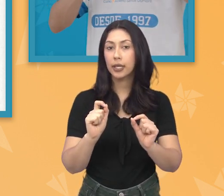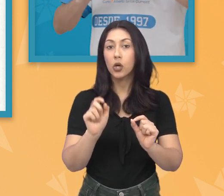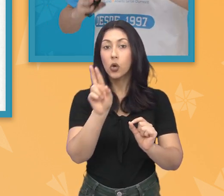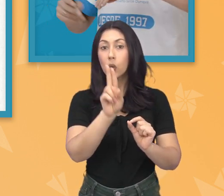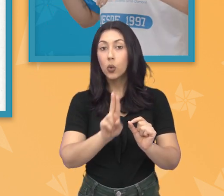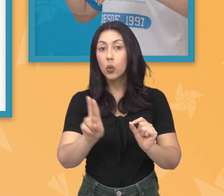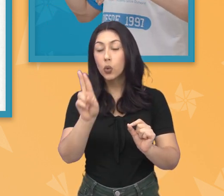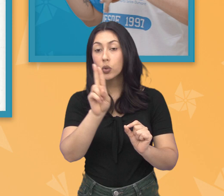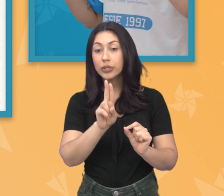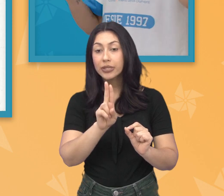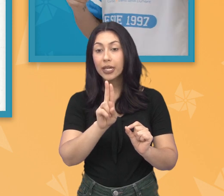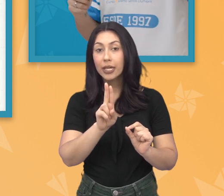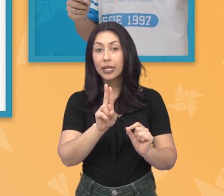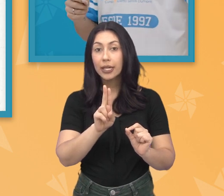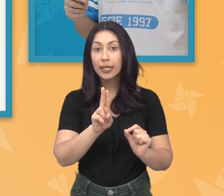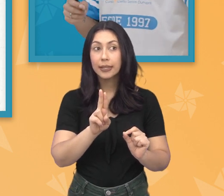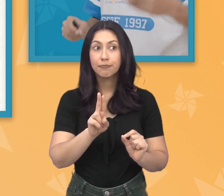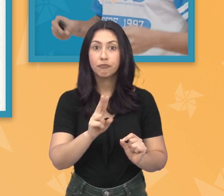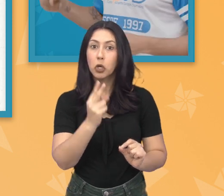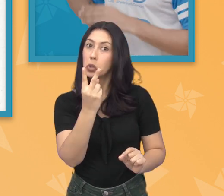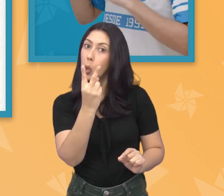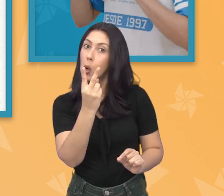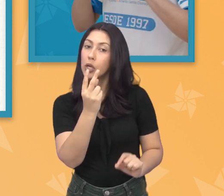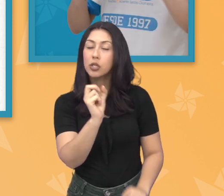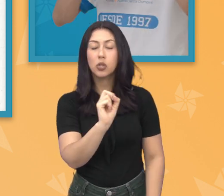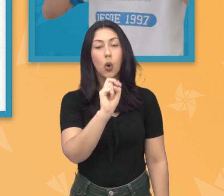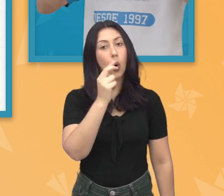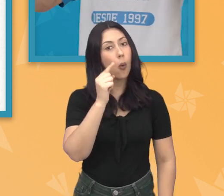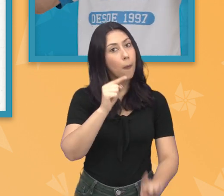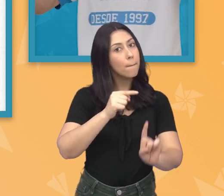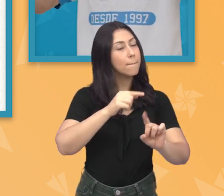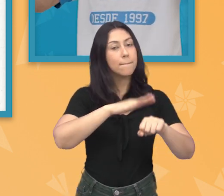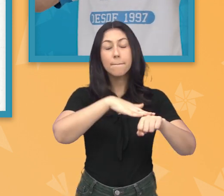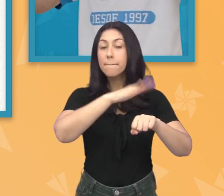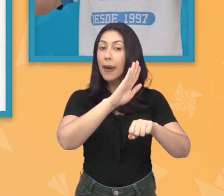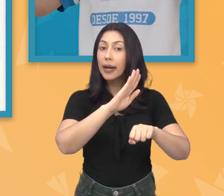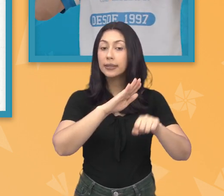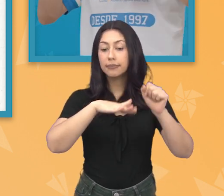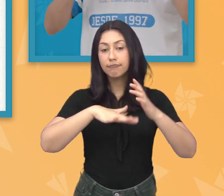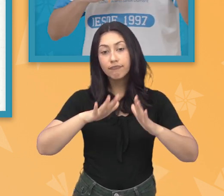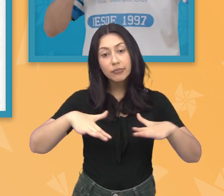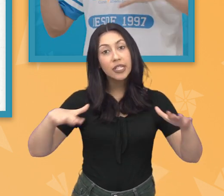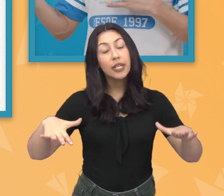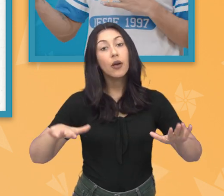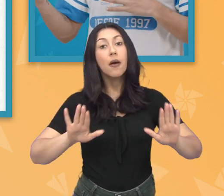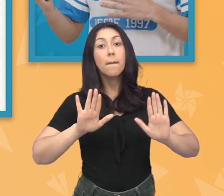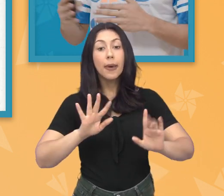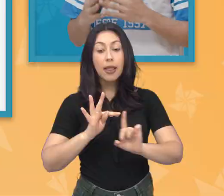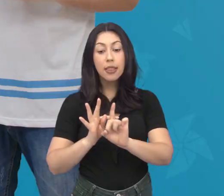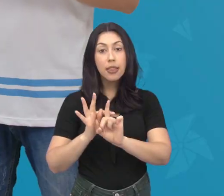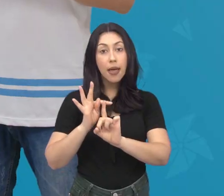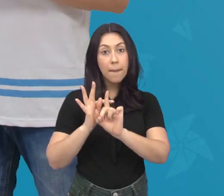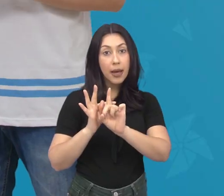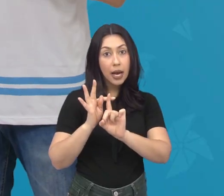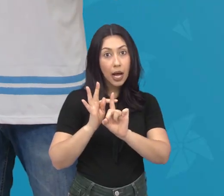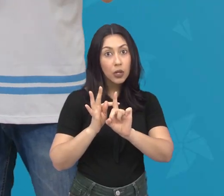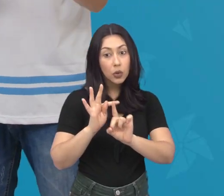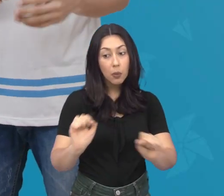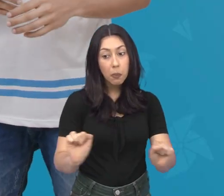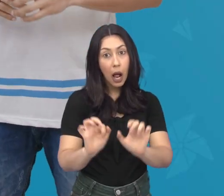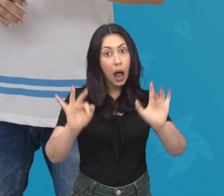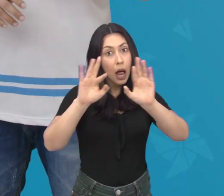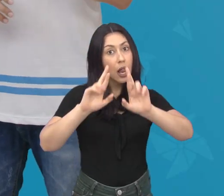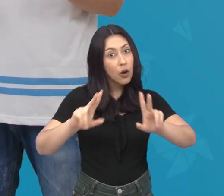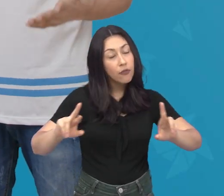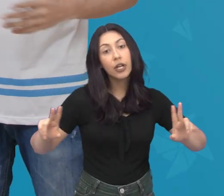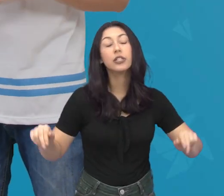separação de misturas com dois ou mais líquidos, em que há diferentes temperaturas de ebulição entre eles. Então a gente pega ali o petróleo,